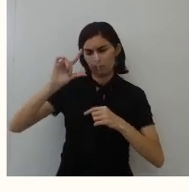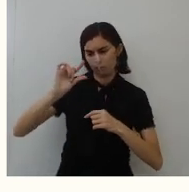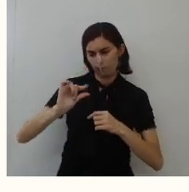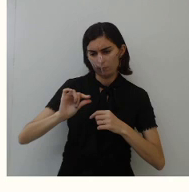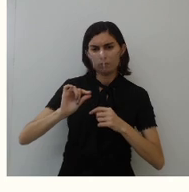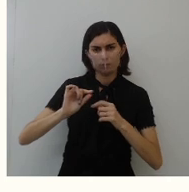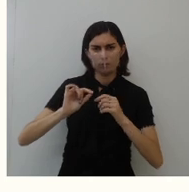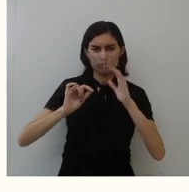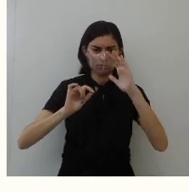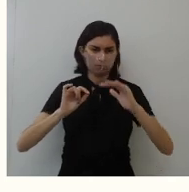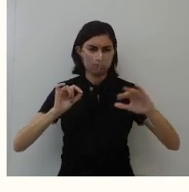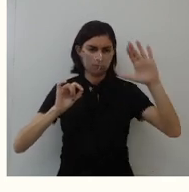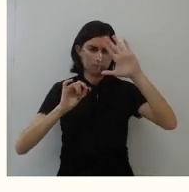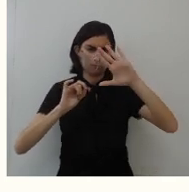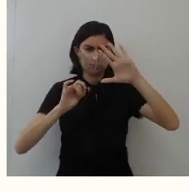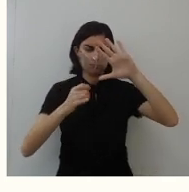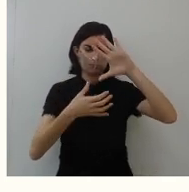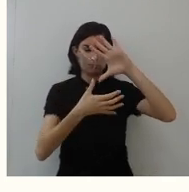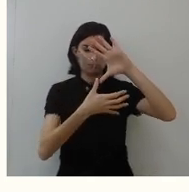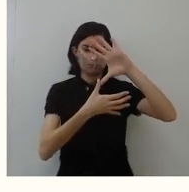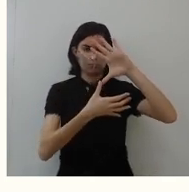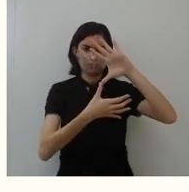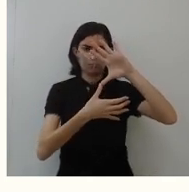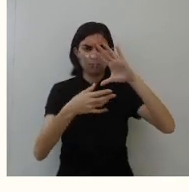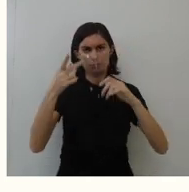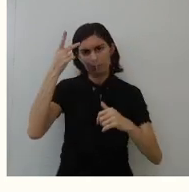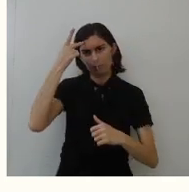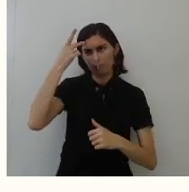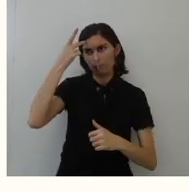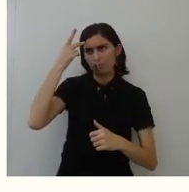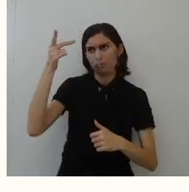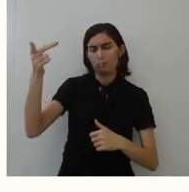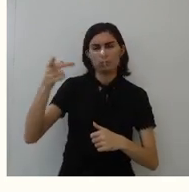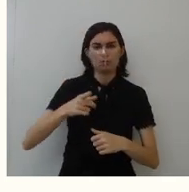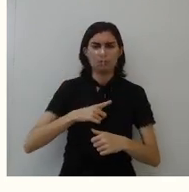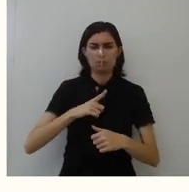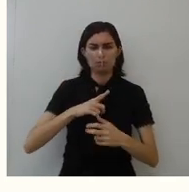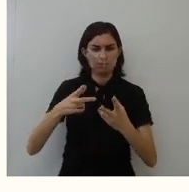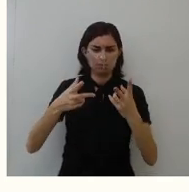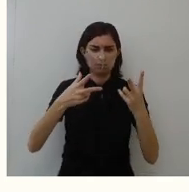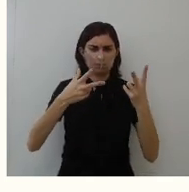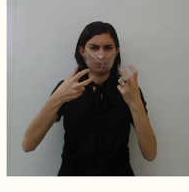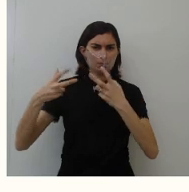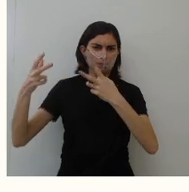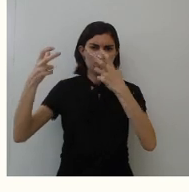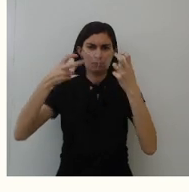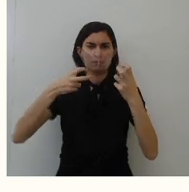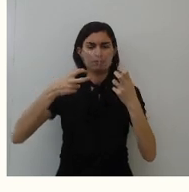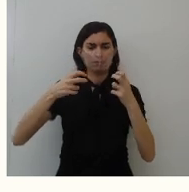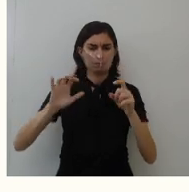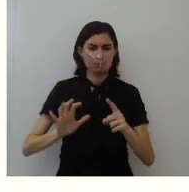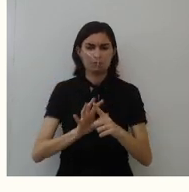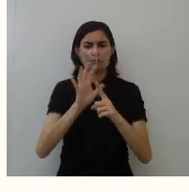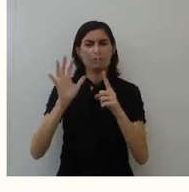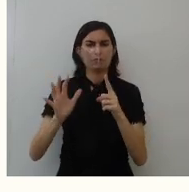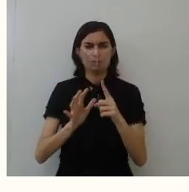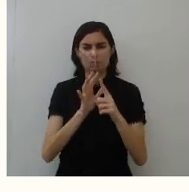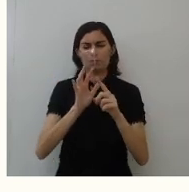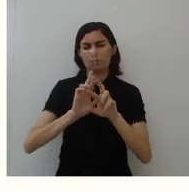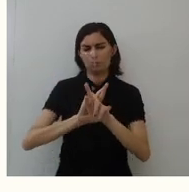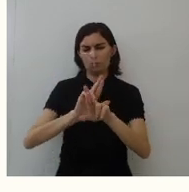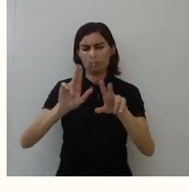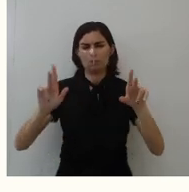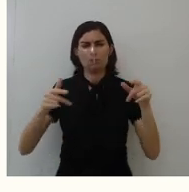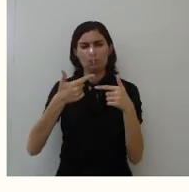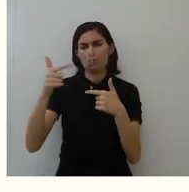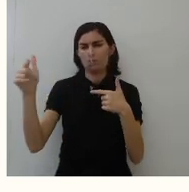na parte superior do visor. São Paulo, você tem São Paulo, e perceba que São Paulo acaba exercendo influência sobre diversas